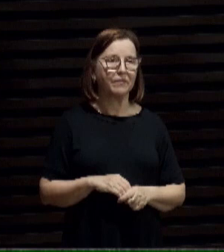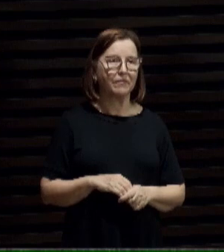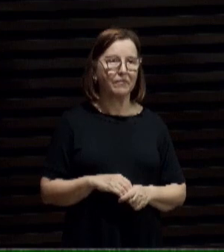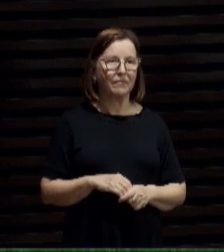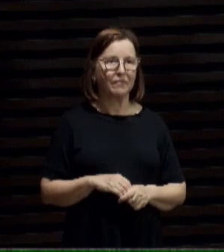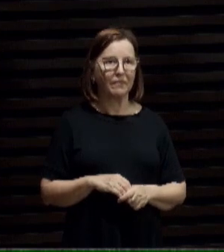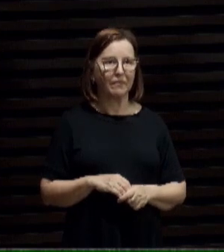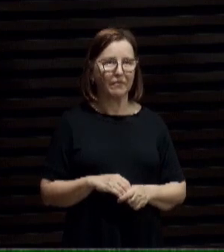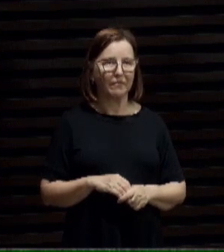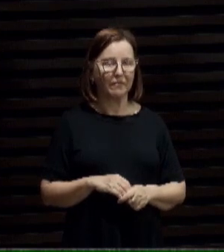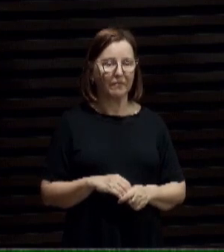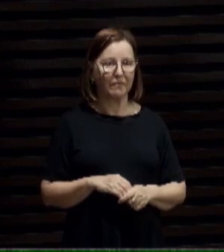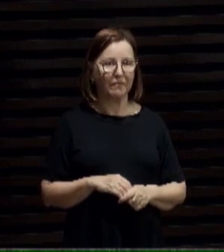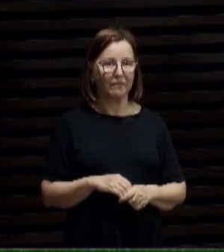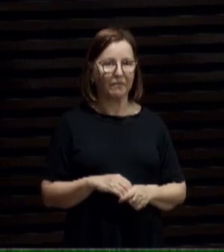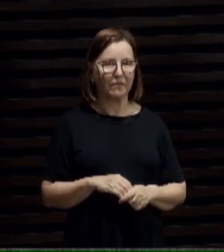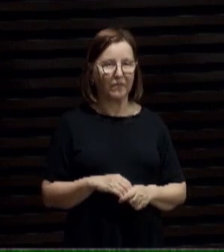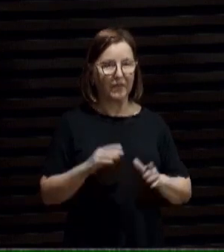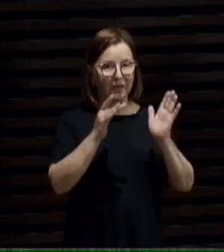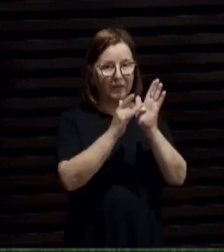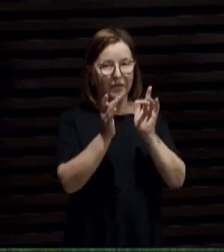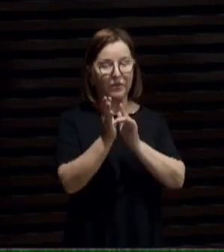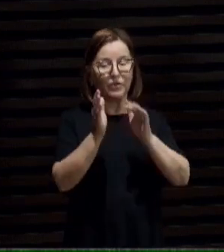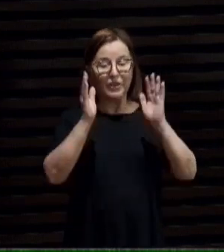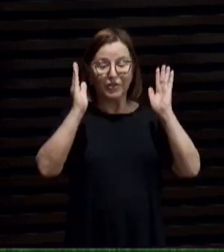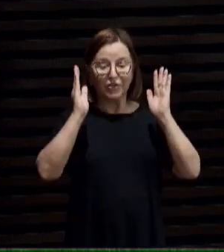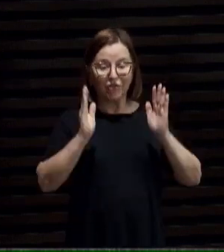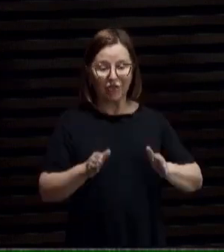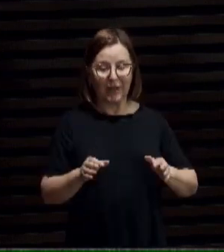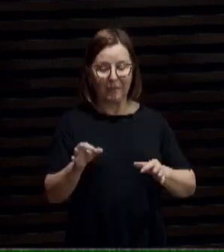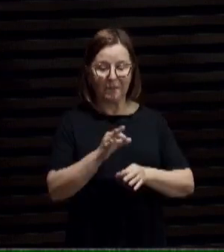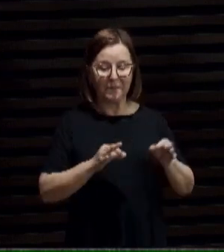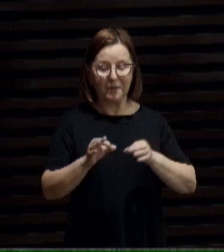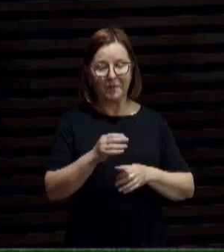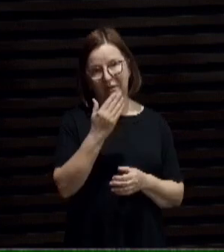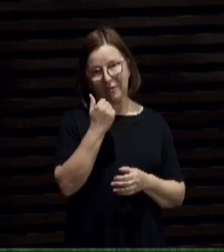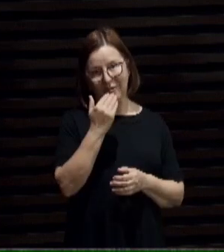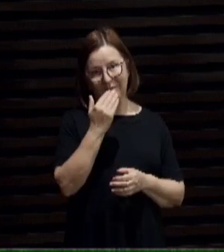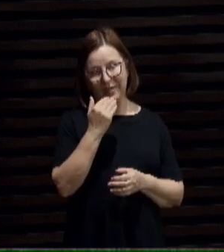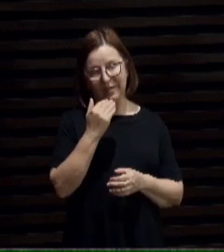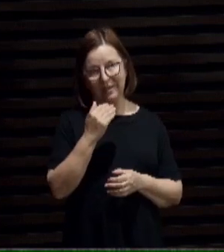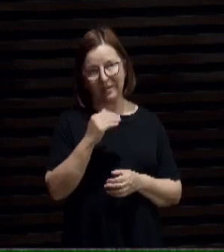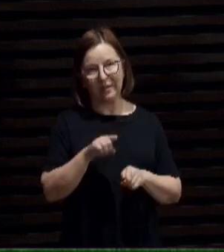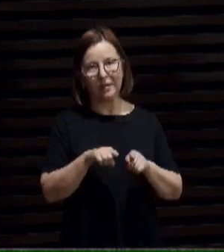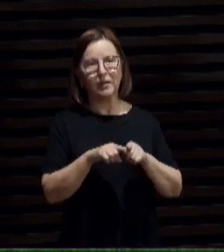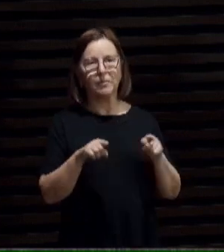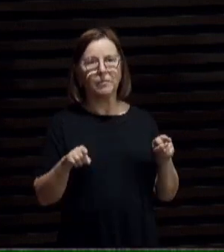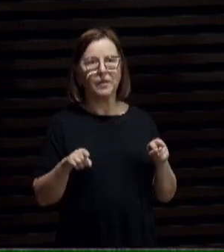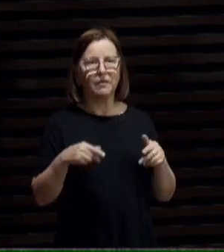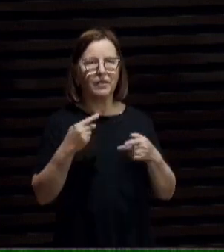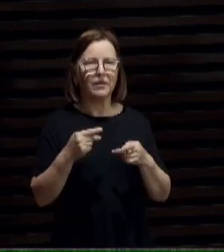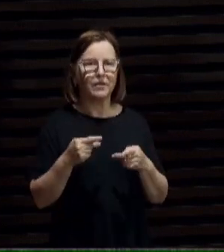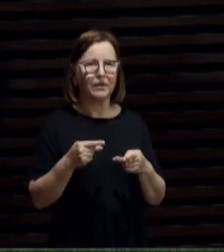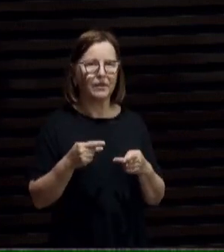Jesus já havia preparado o quebra-jejum deles, mas ele diz o seguinte: traga também